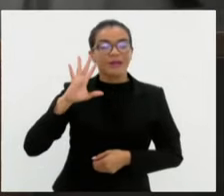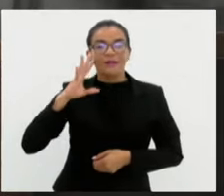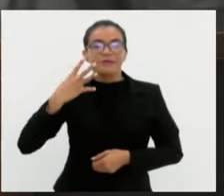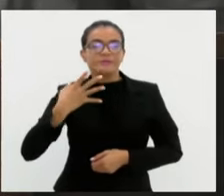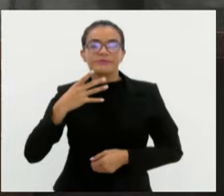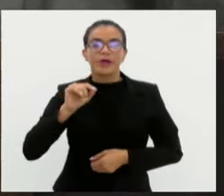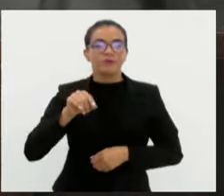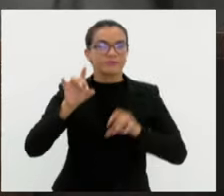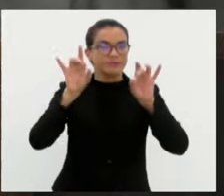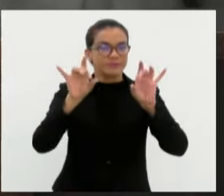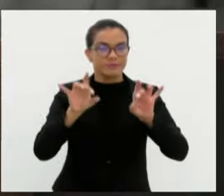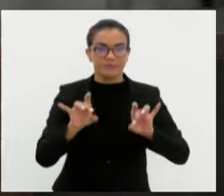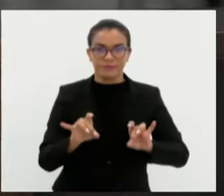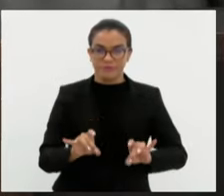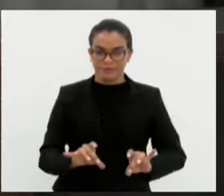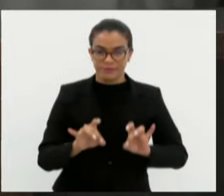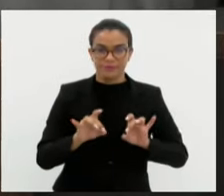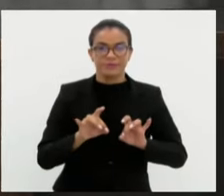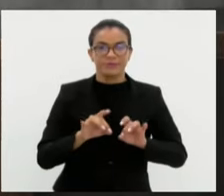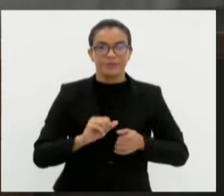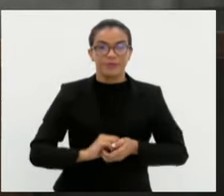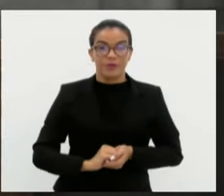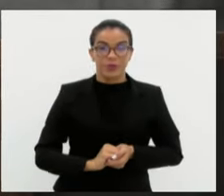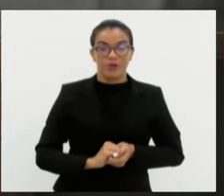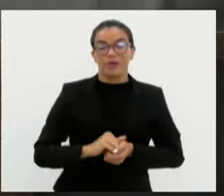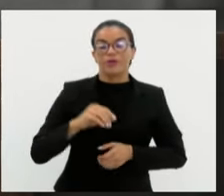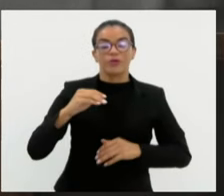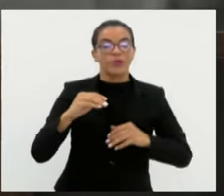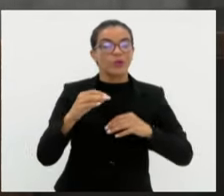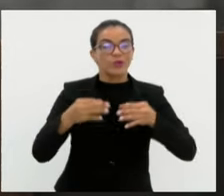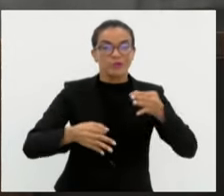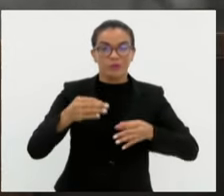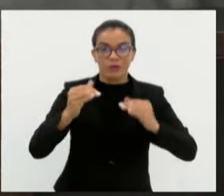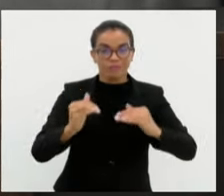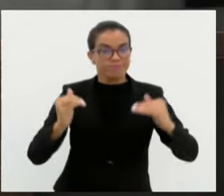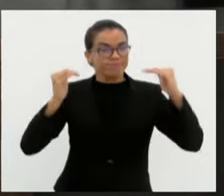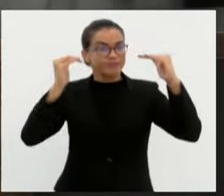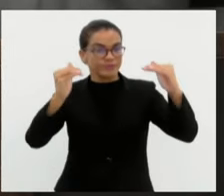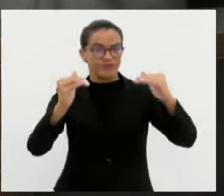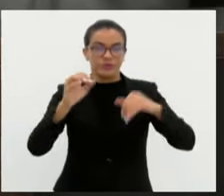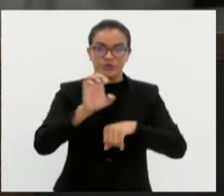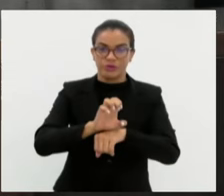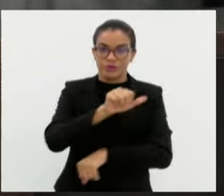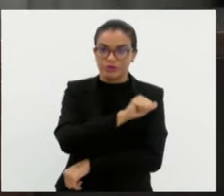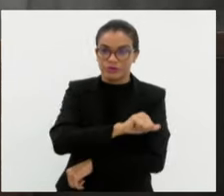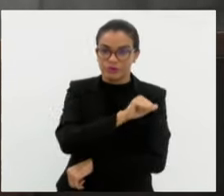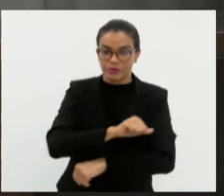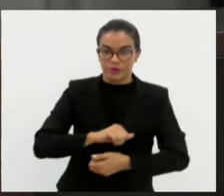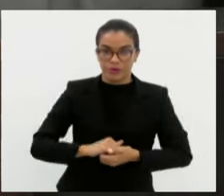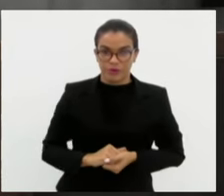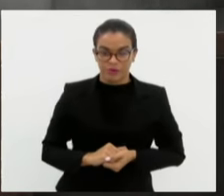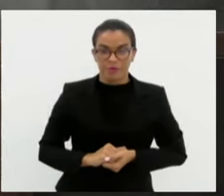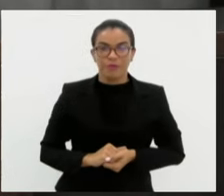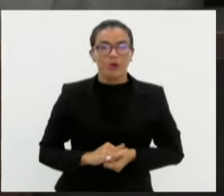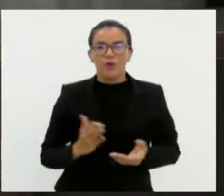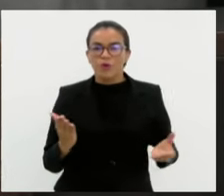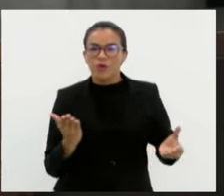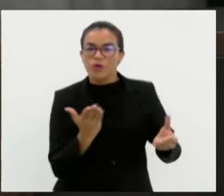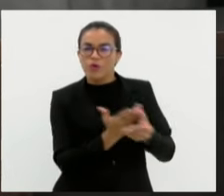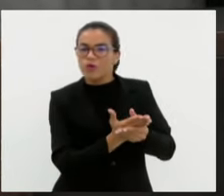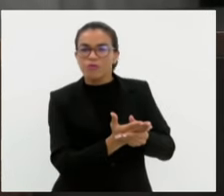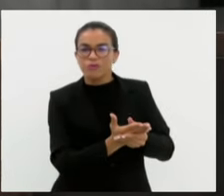do órgão especial do Egrégio Tribunal de Justiça do Rio de Janeiro nos autos do